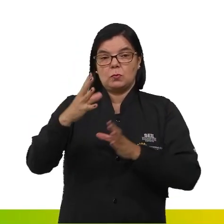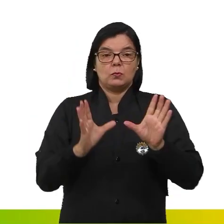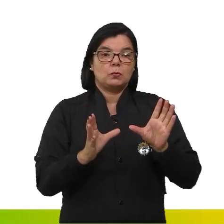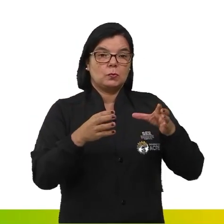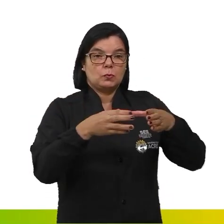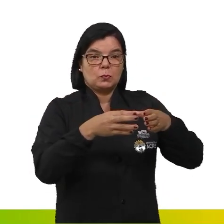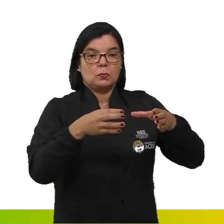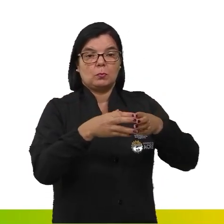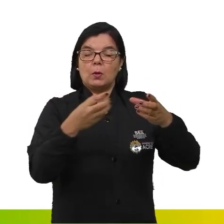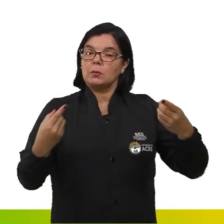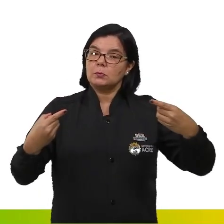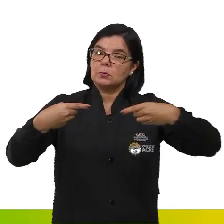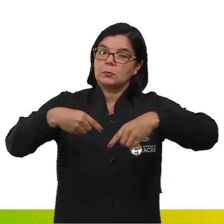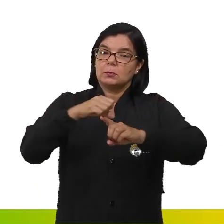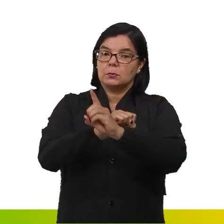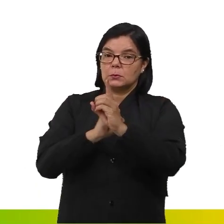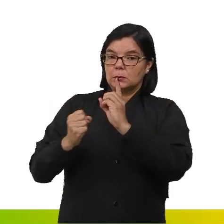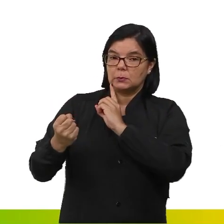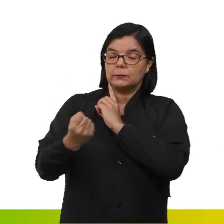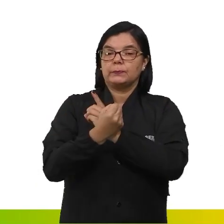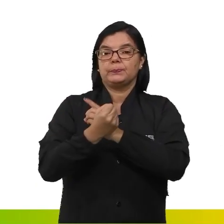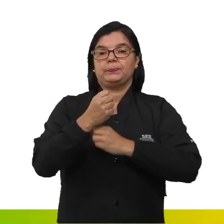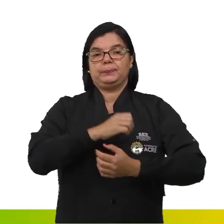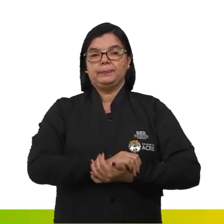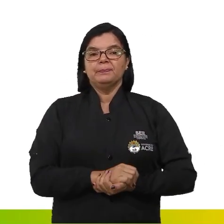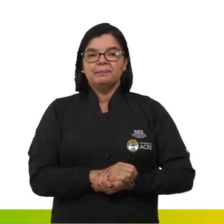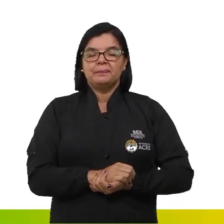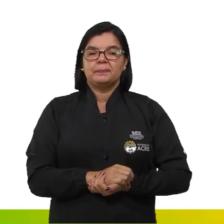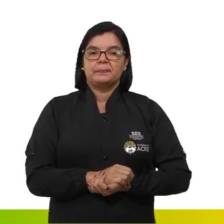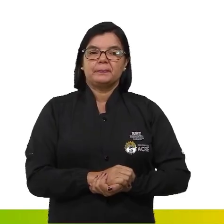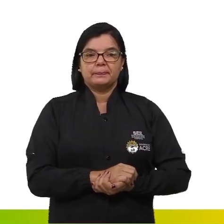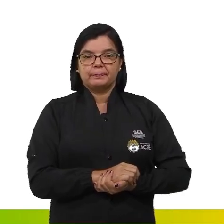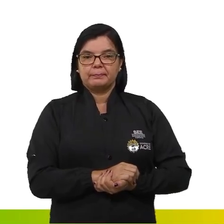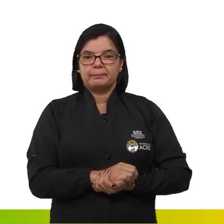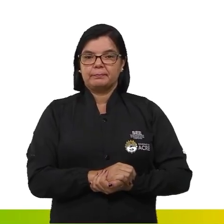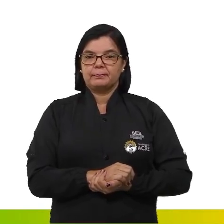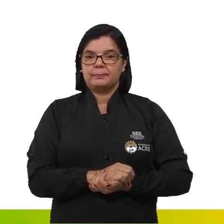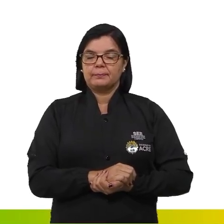buscando soluções conjuntas para os desafios da sociedade.